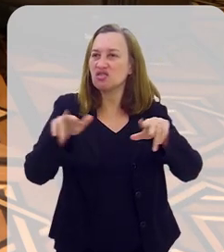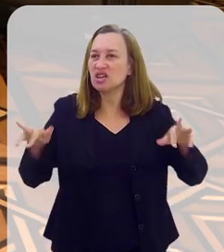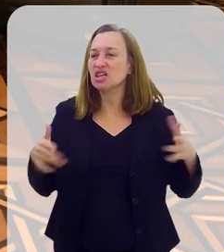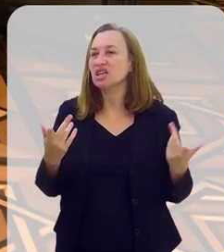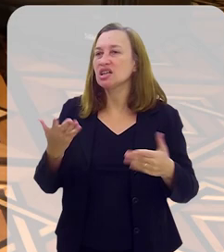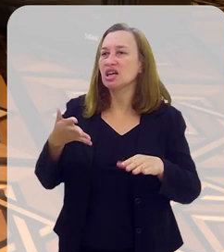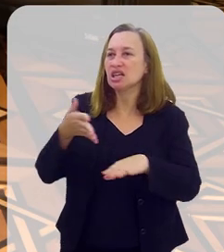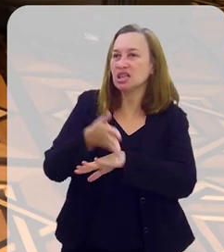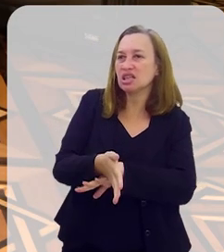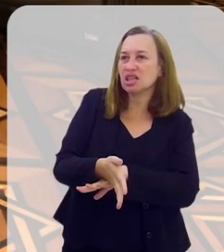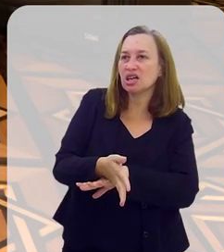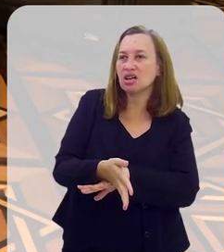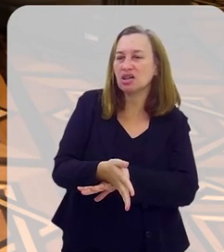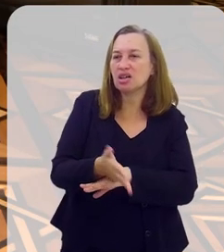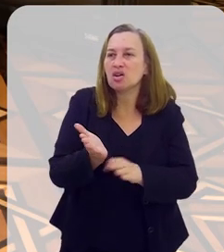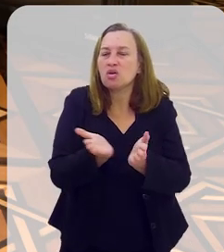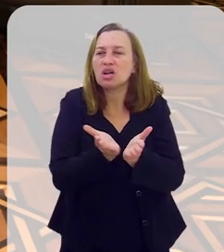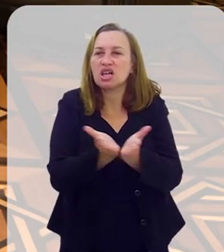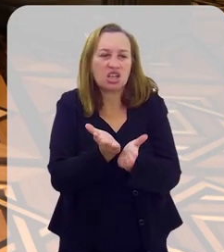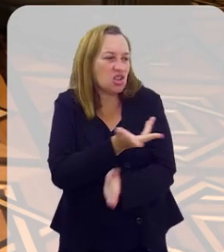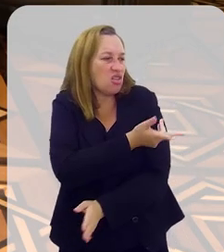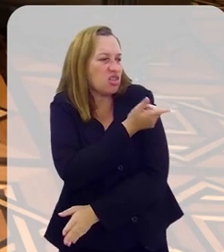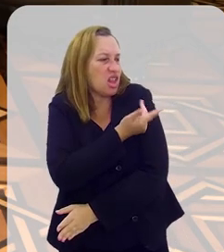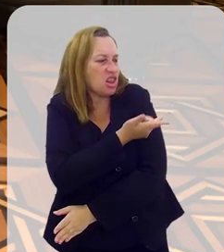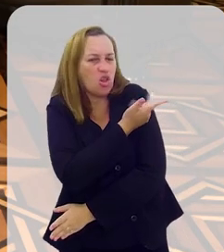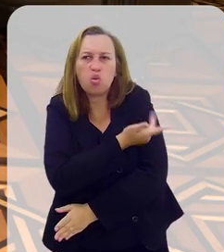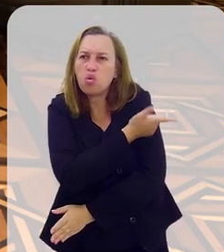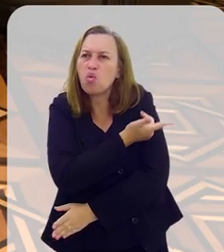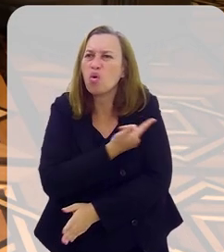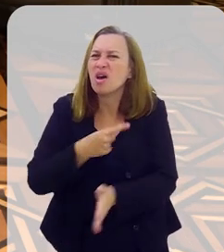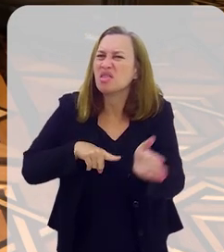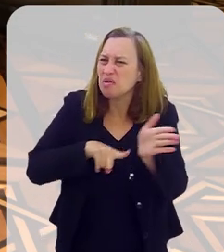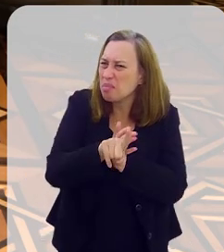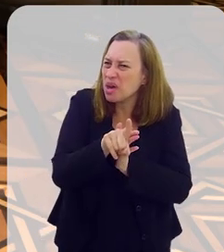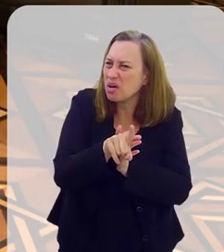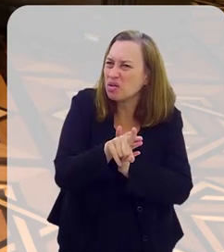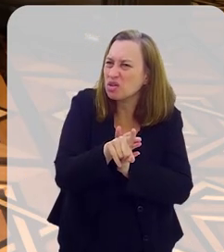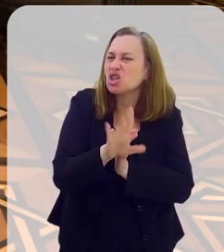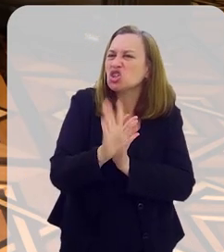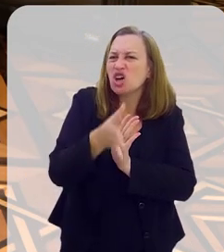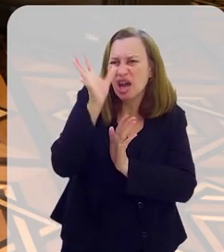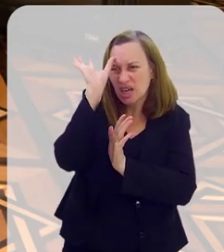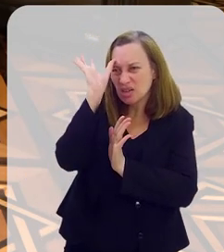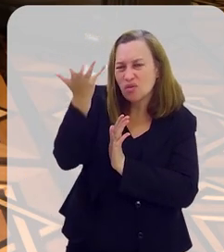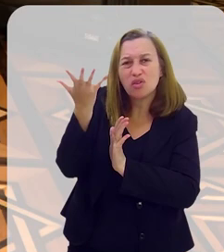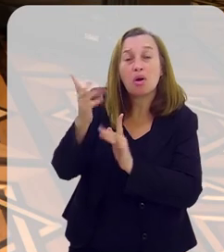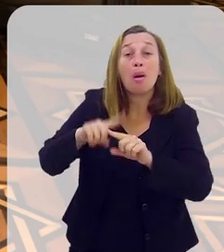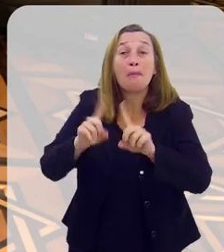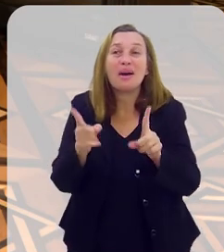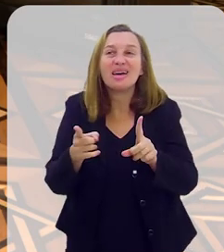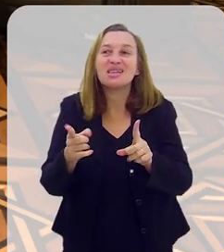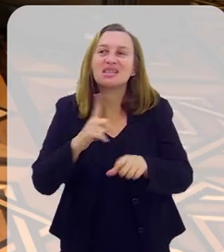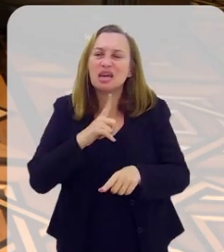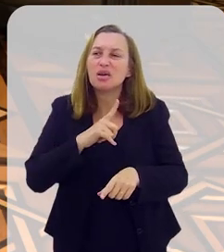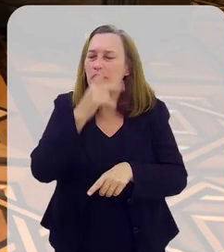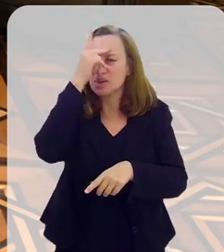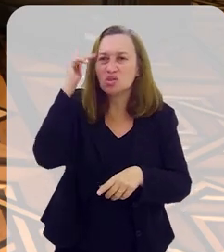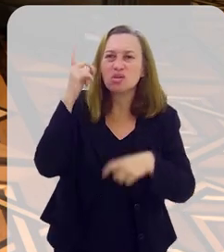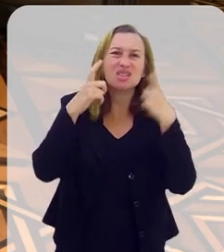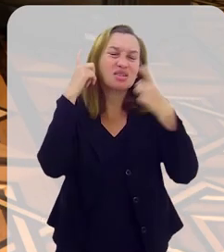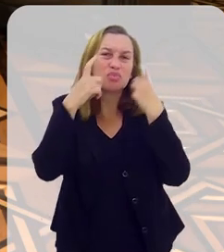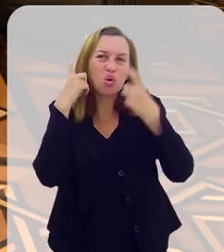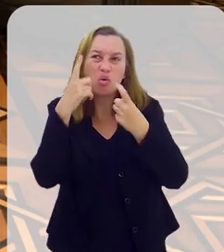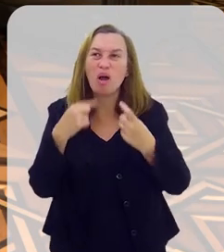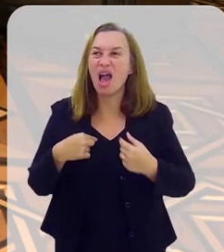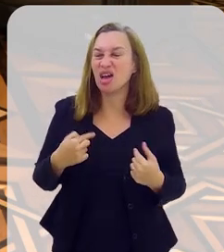dia desses o cara tava perguntando pô crente se tatua o cara Ainda tá nessa pergunta que já foi resolvido lá mas tem gente que se